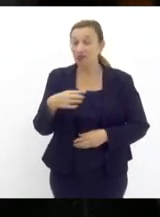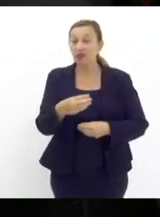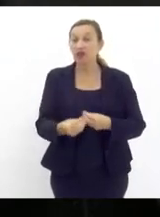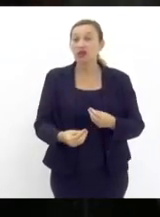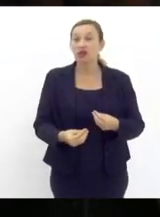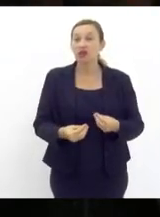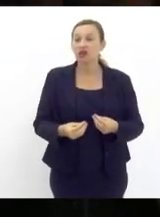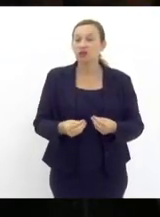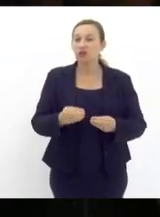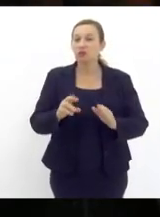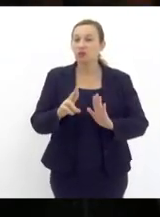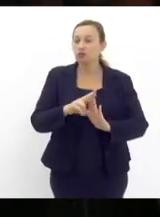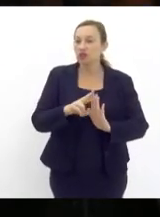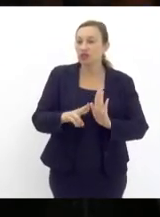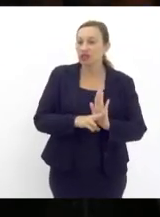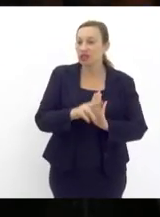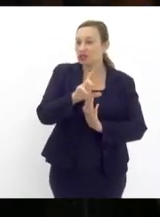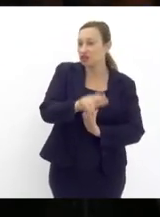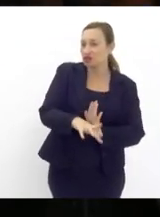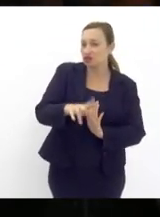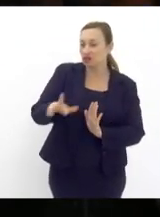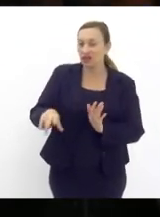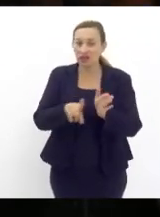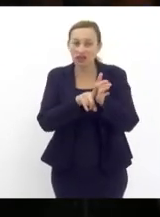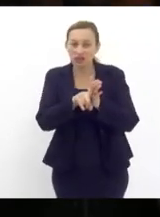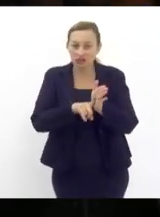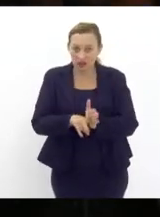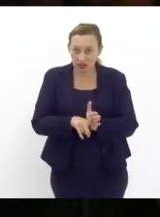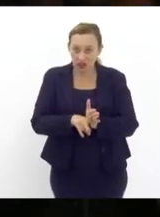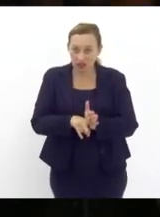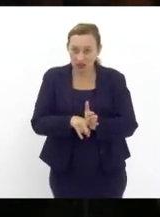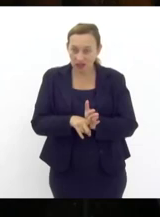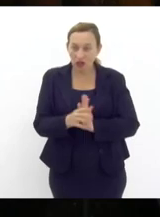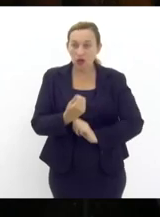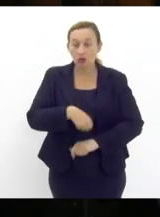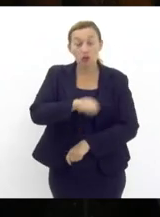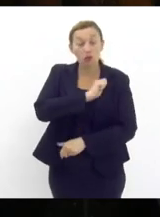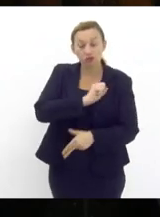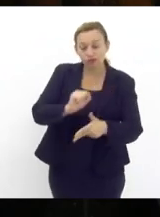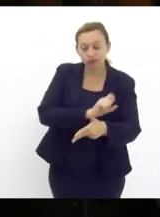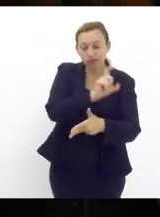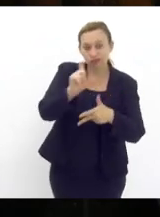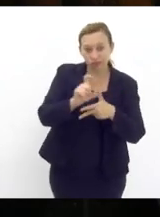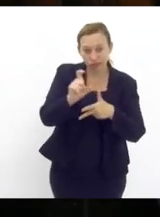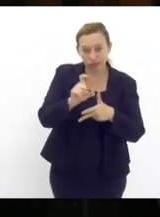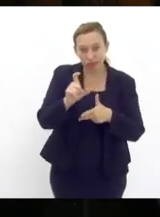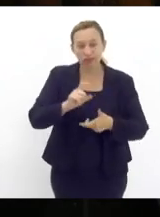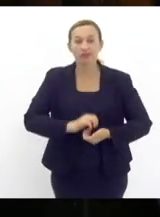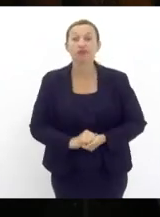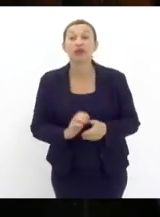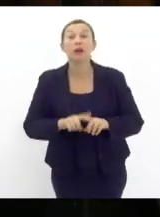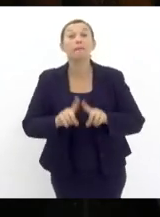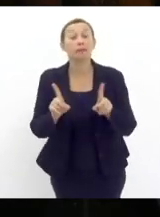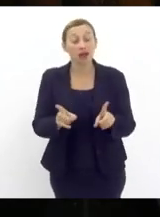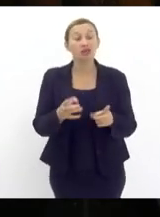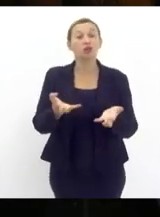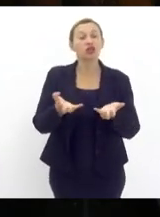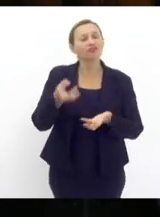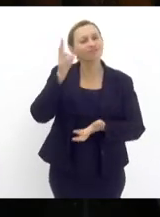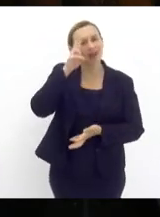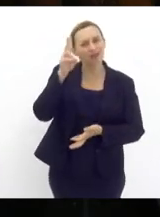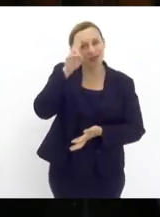são distintas de fiscalizar O Poder Executivo mas eu quis